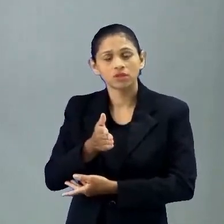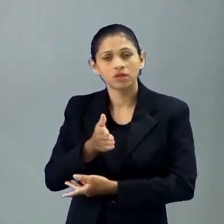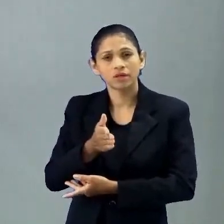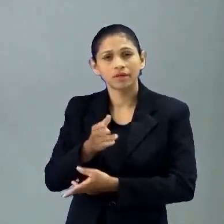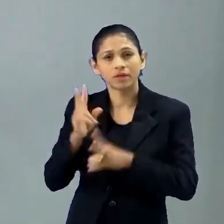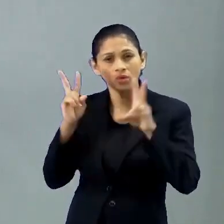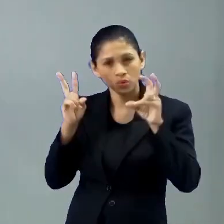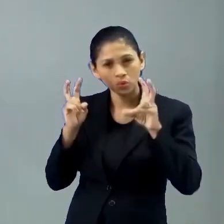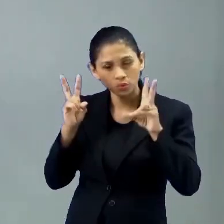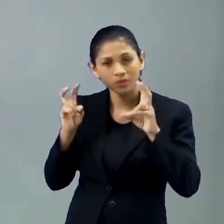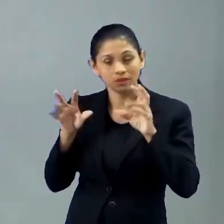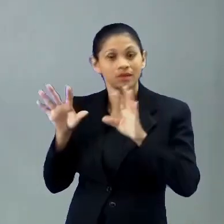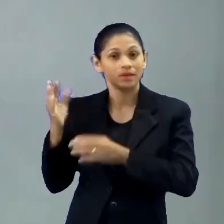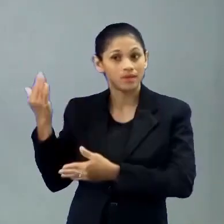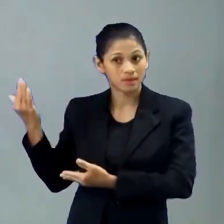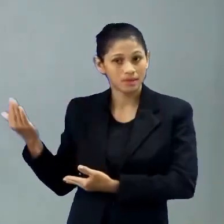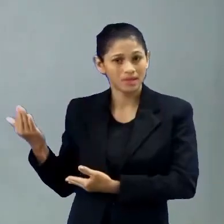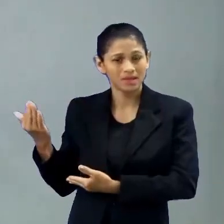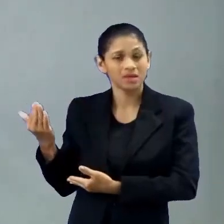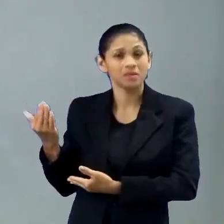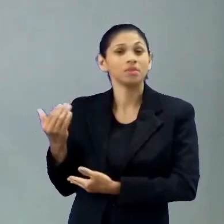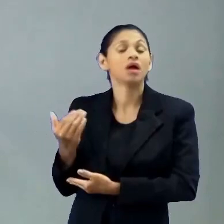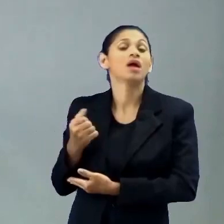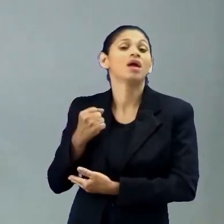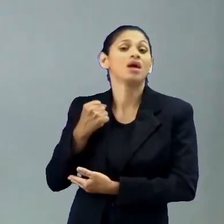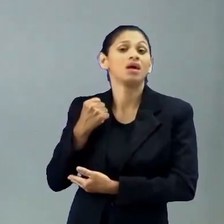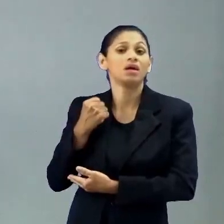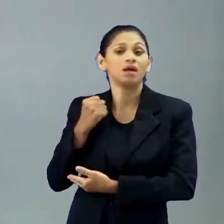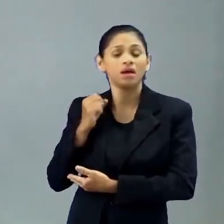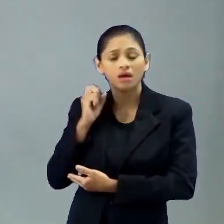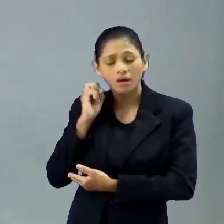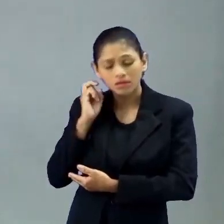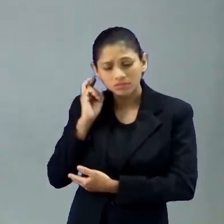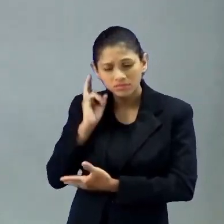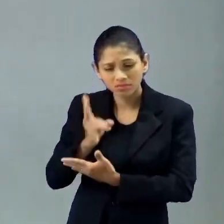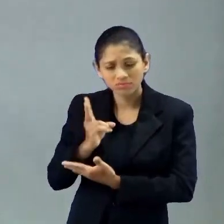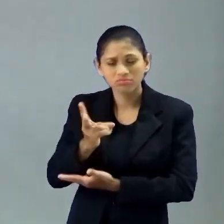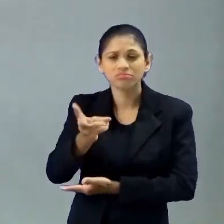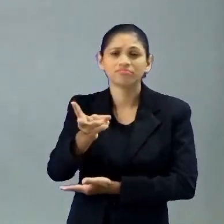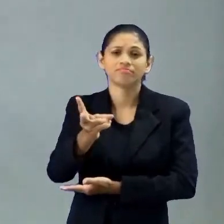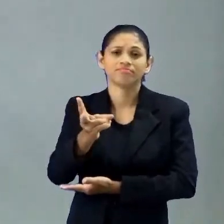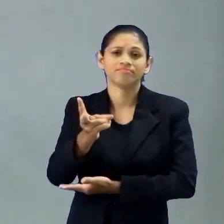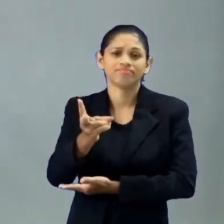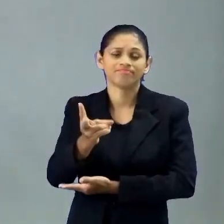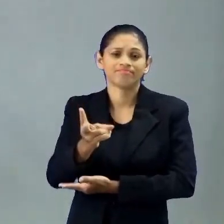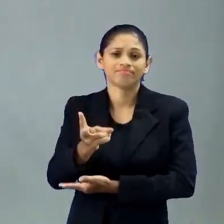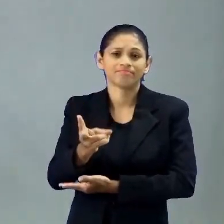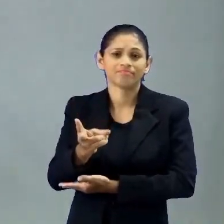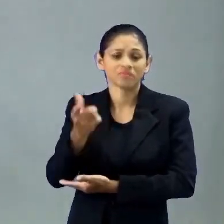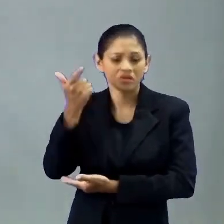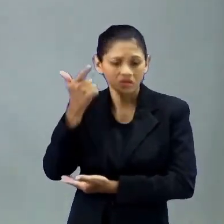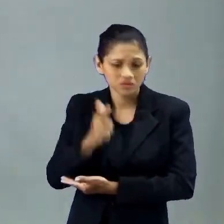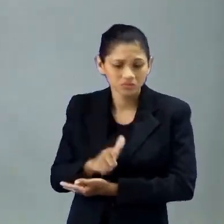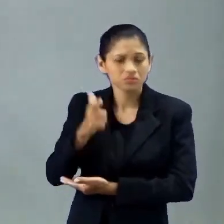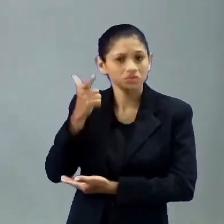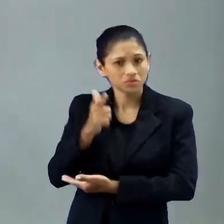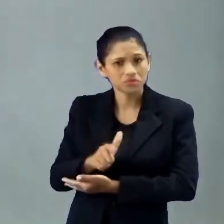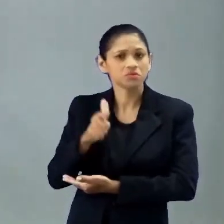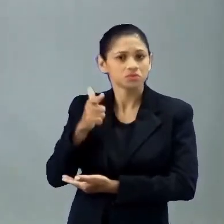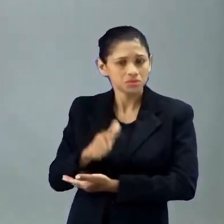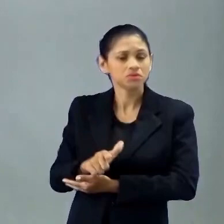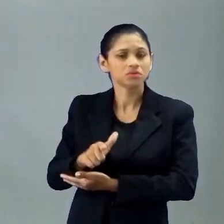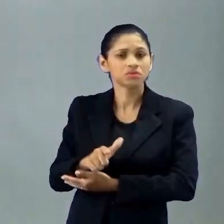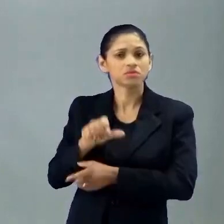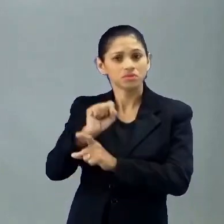da reforma agrária, ele é muito recorrente na sociedade brasileira. E eu coloco recorrente, e aí eu